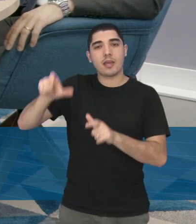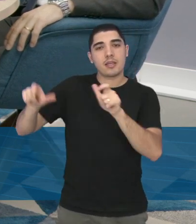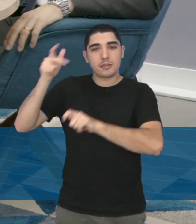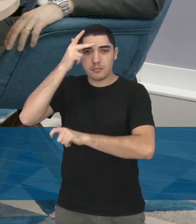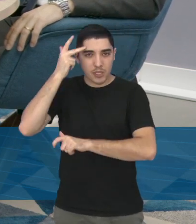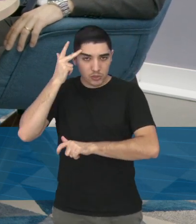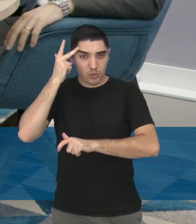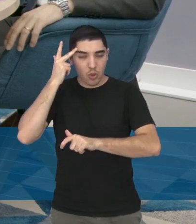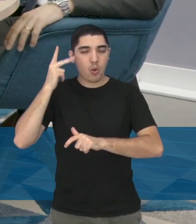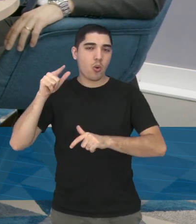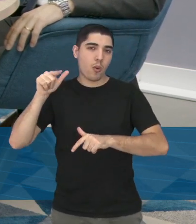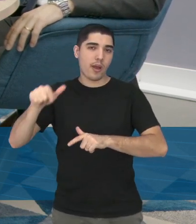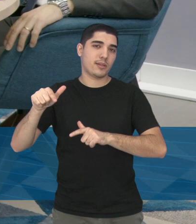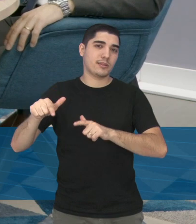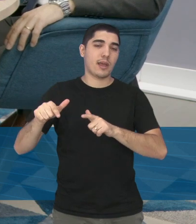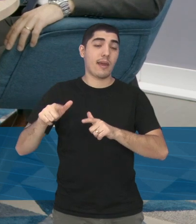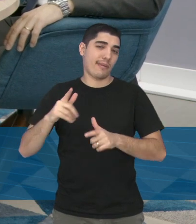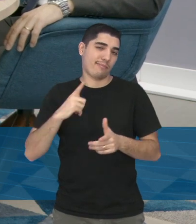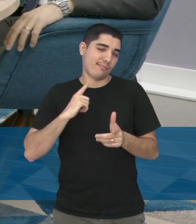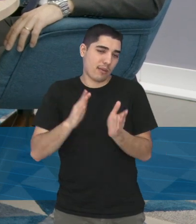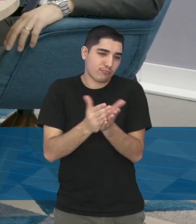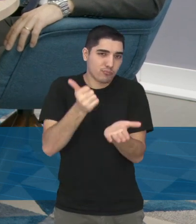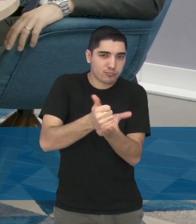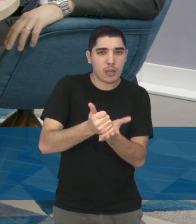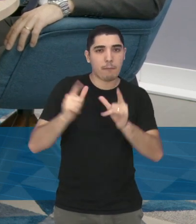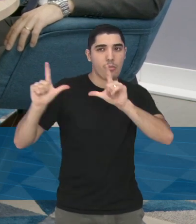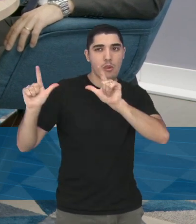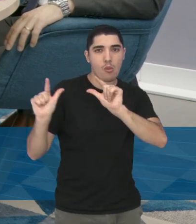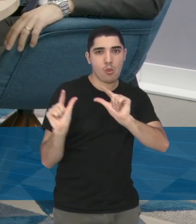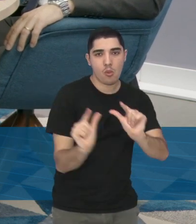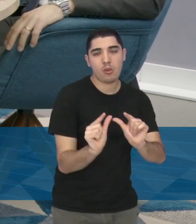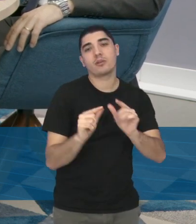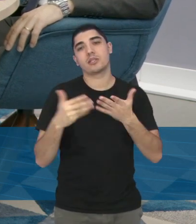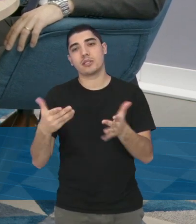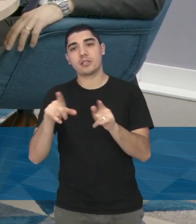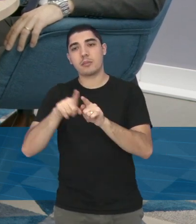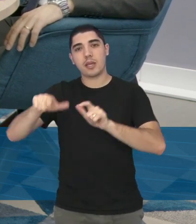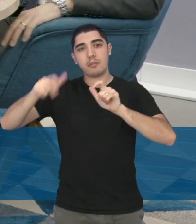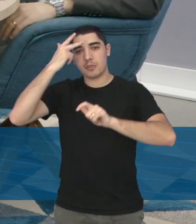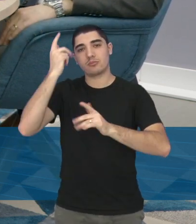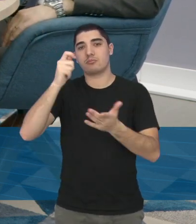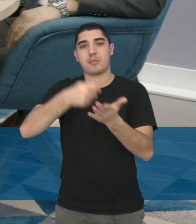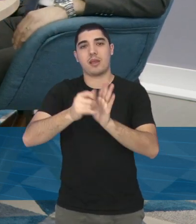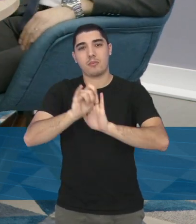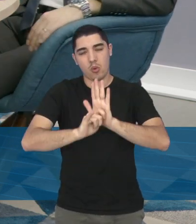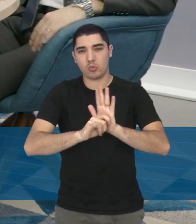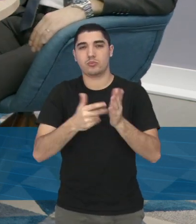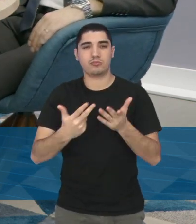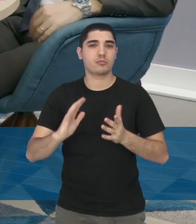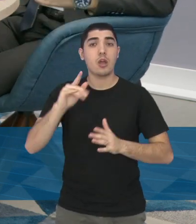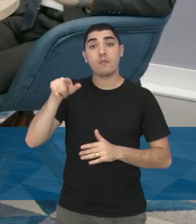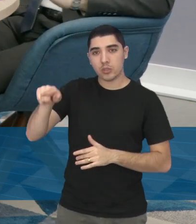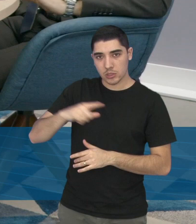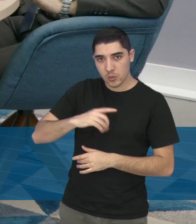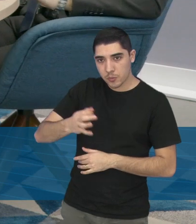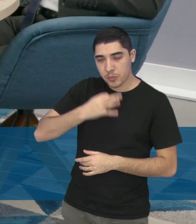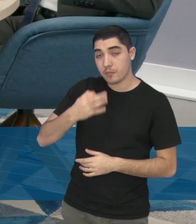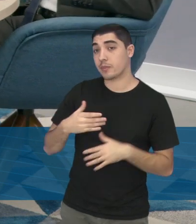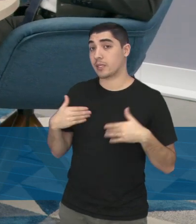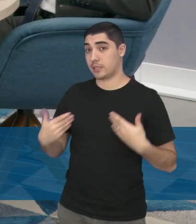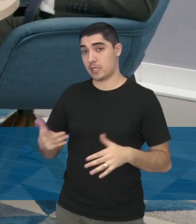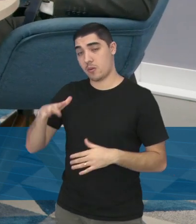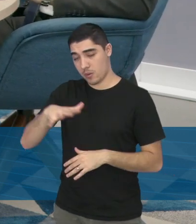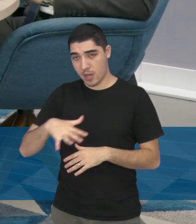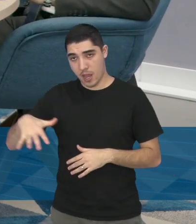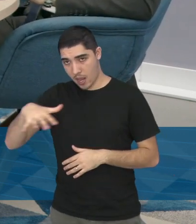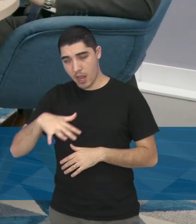vez menos esse regime CLT, né, caindo por terra. Você gostaria de fazer um complemento do ponto de vista jurídico? Do ponto de vista jurídico,